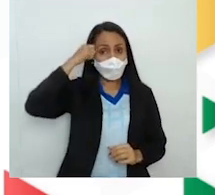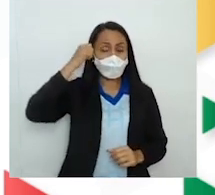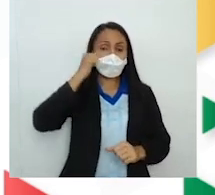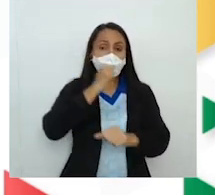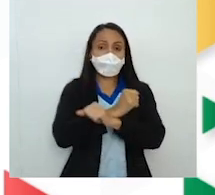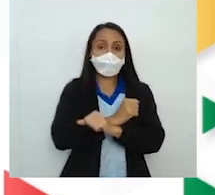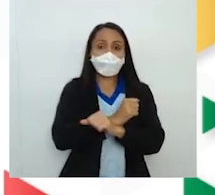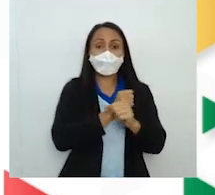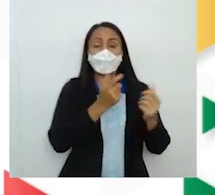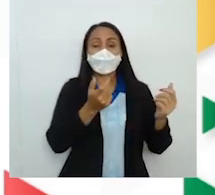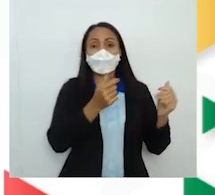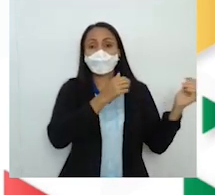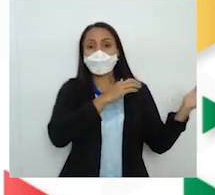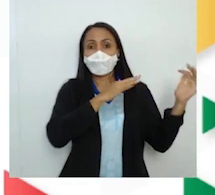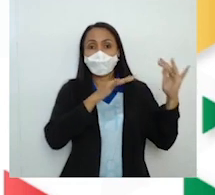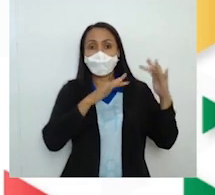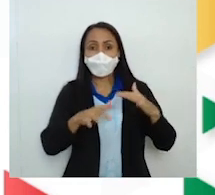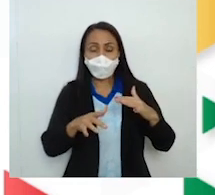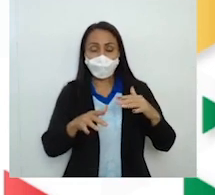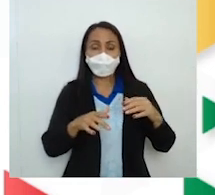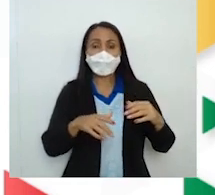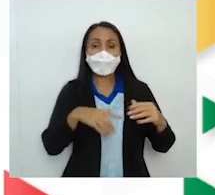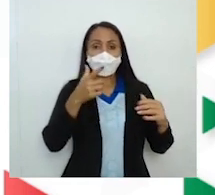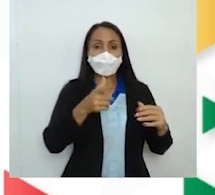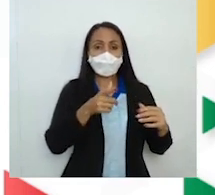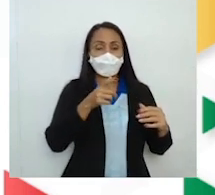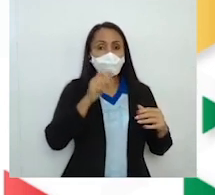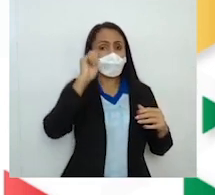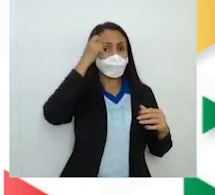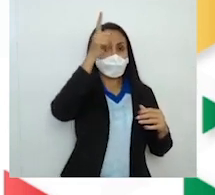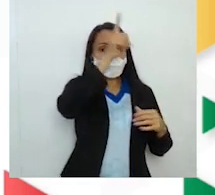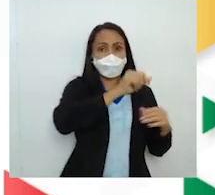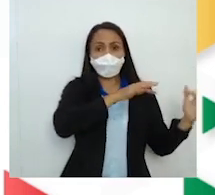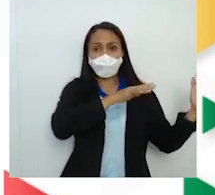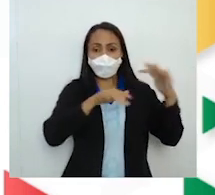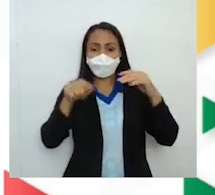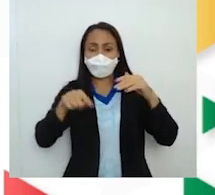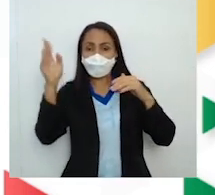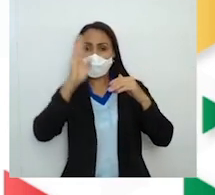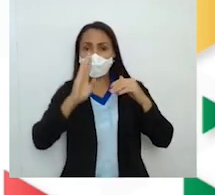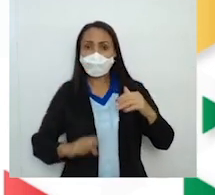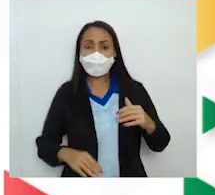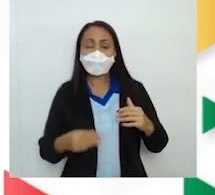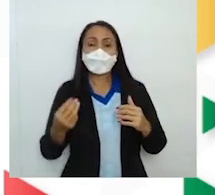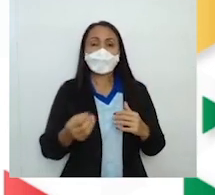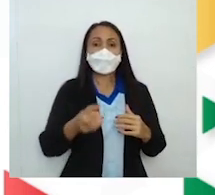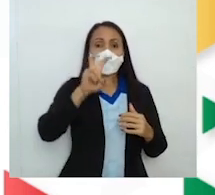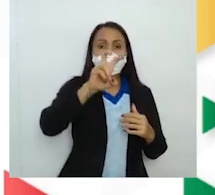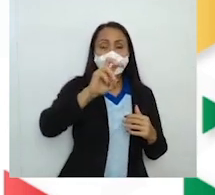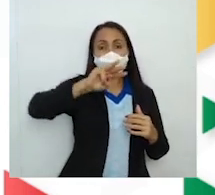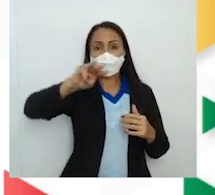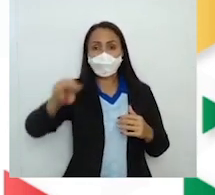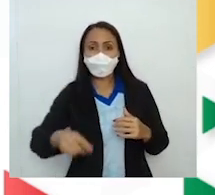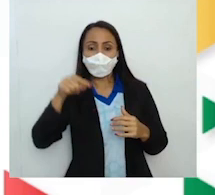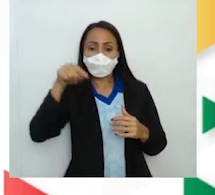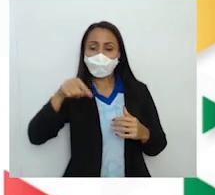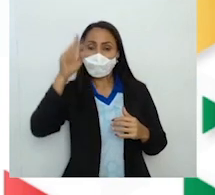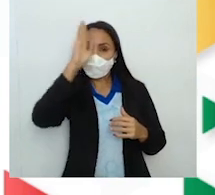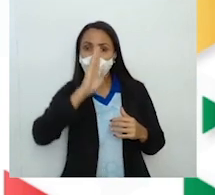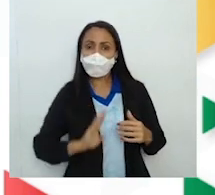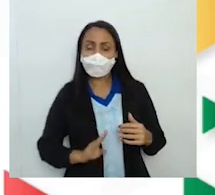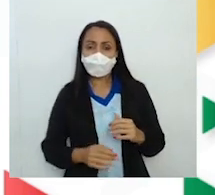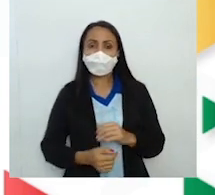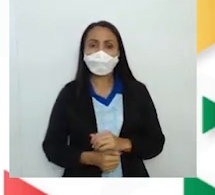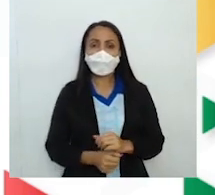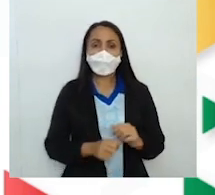vieram da África para cá, 5 milhões e meio foram só para o Brasil, né? Os outros aí foi